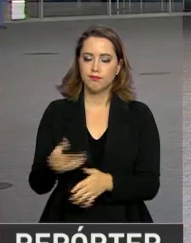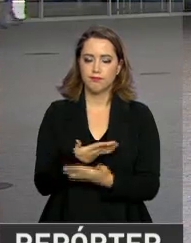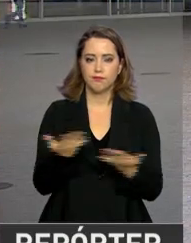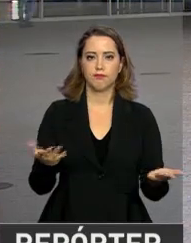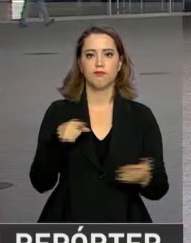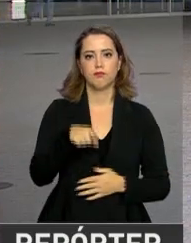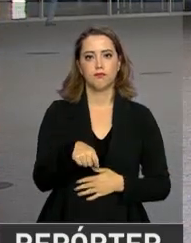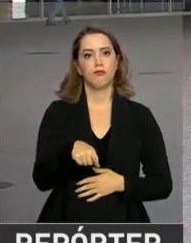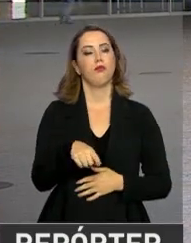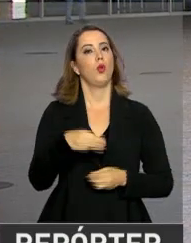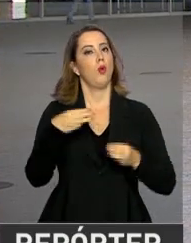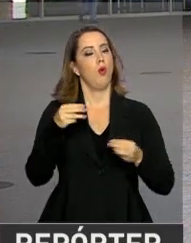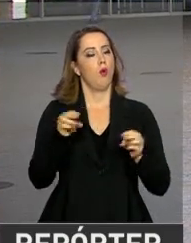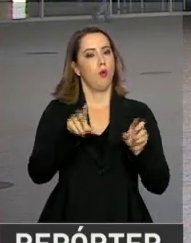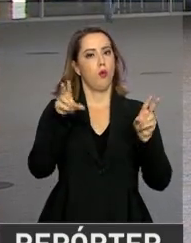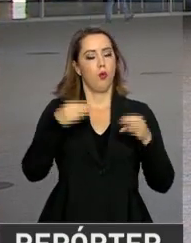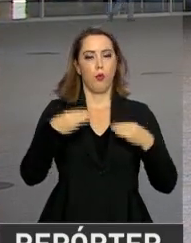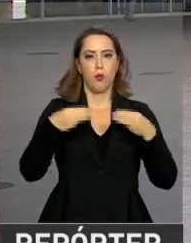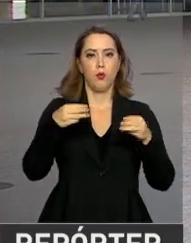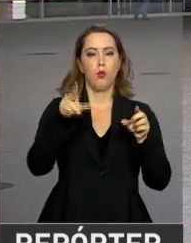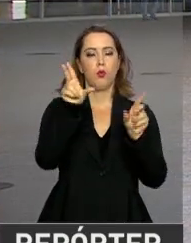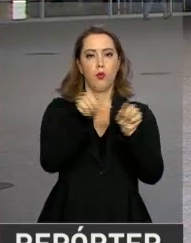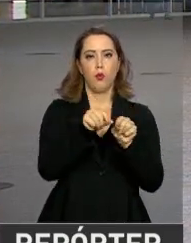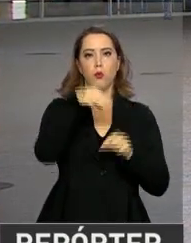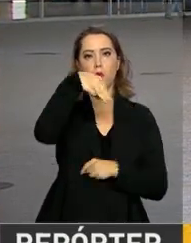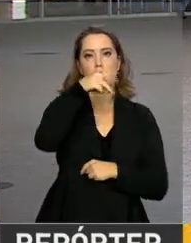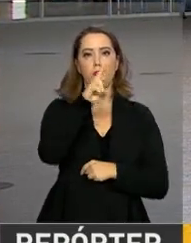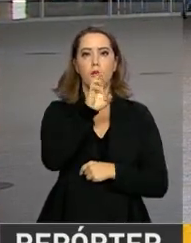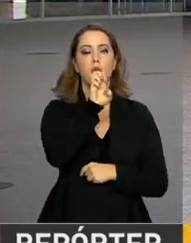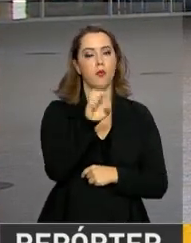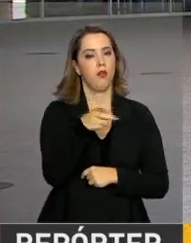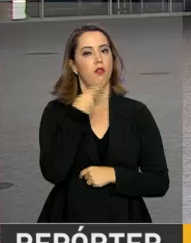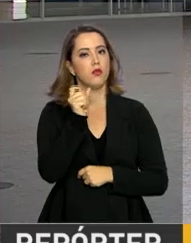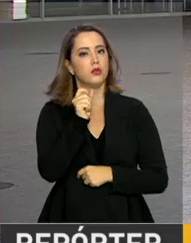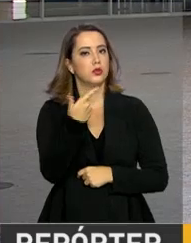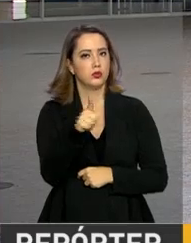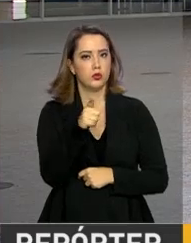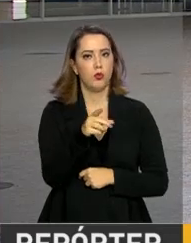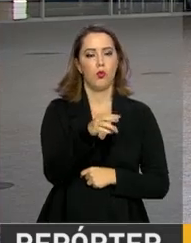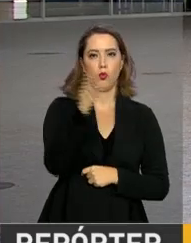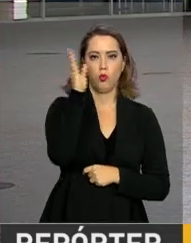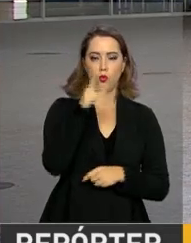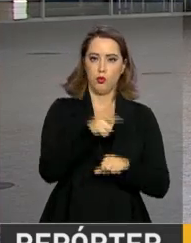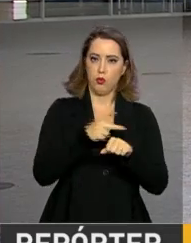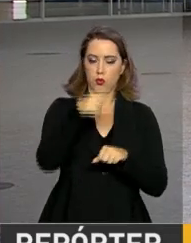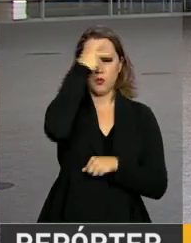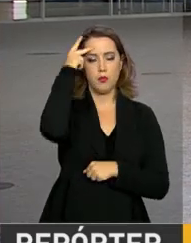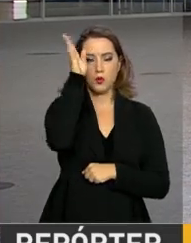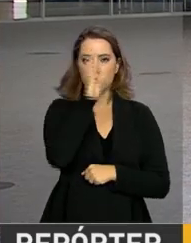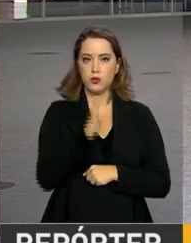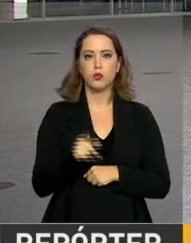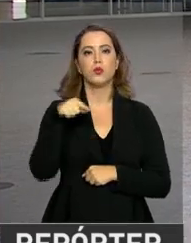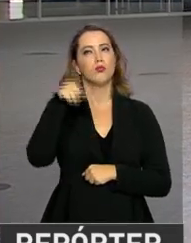todos. Bom, o Ministério das Relações Exteriores informou que não há registro de brasileiros entre as vítimas desse ataque em